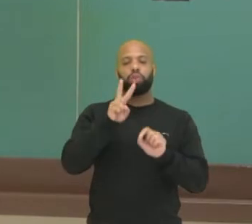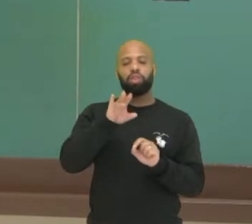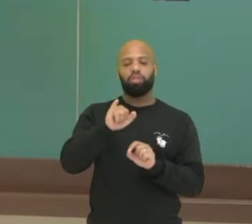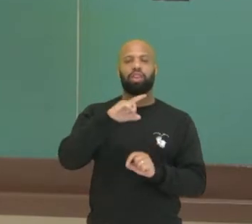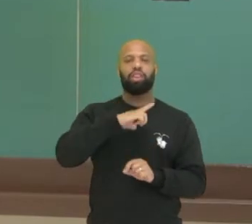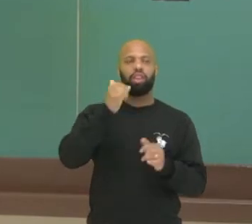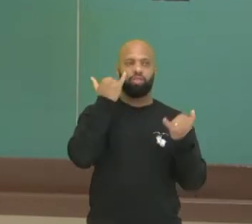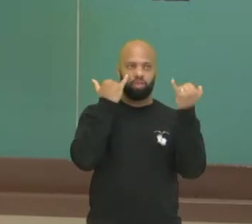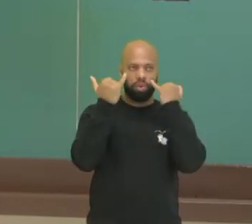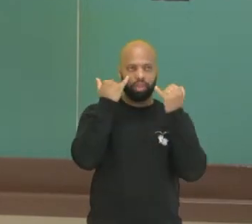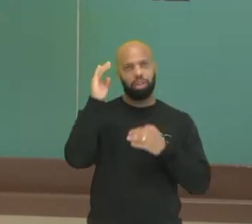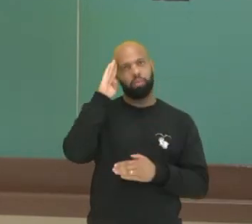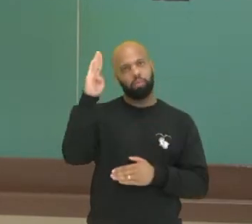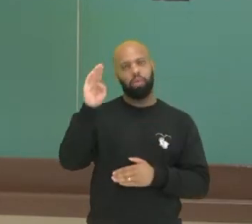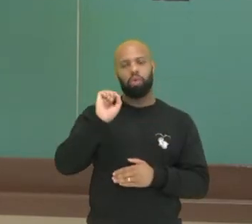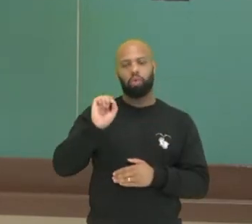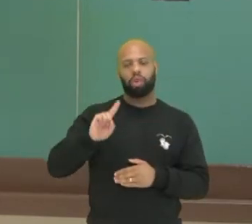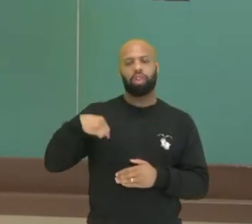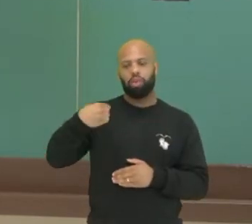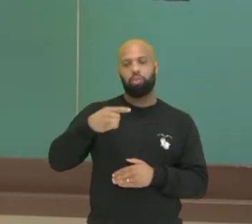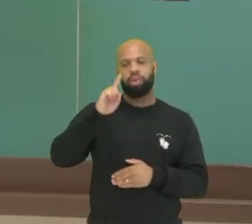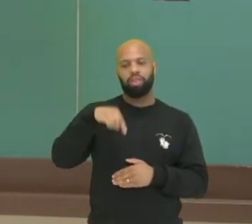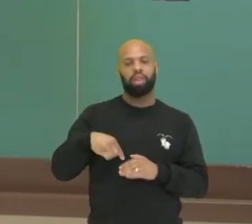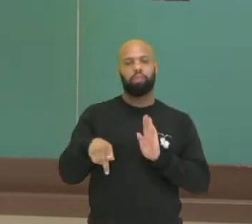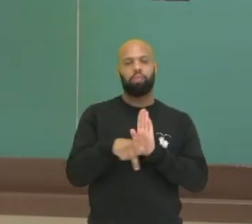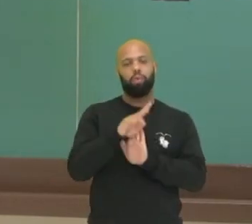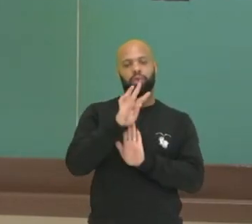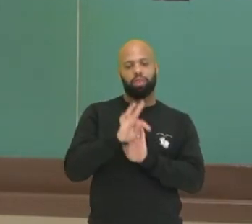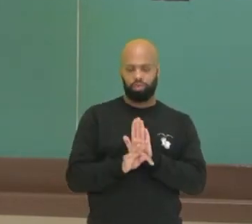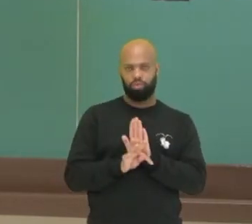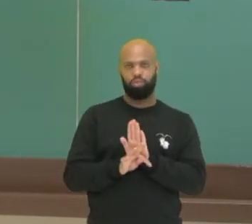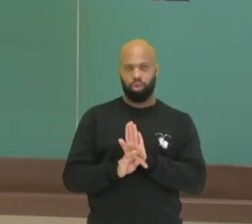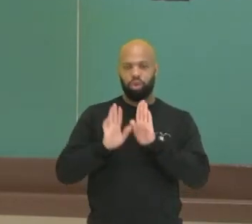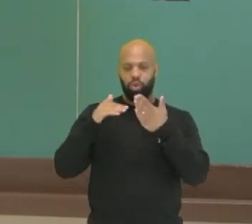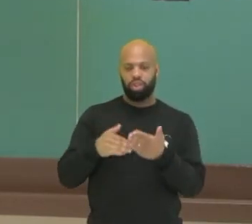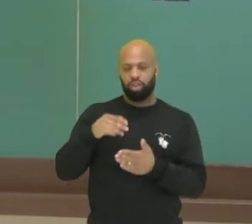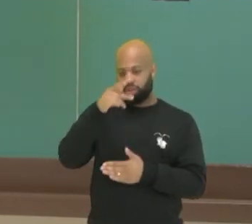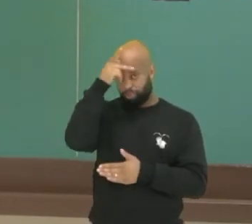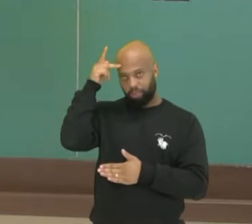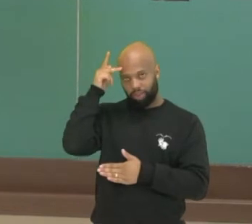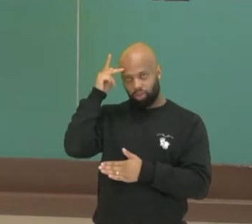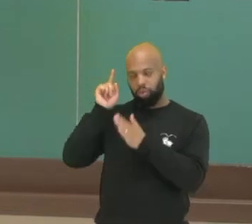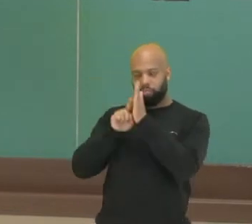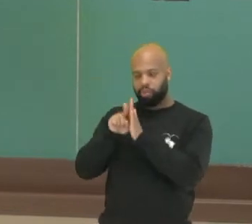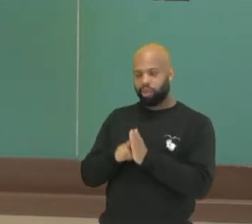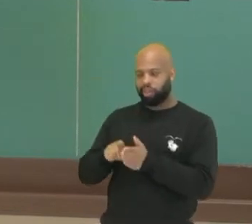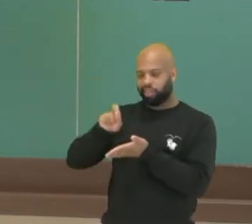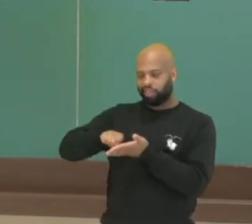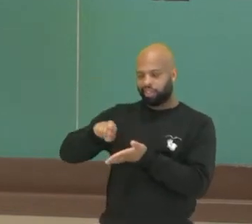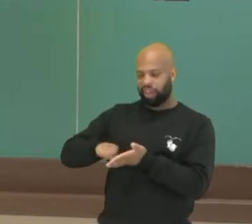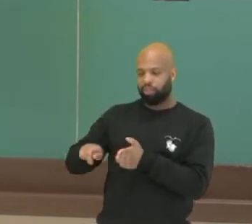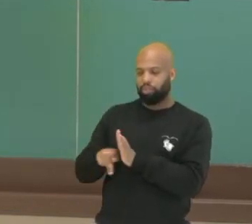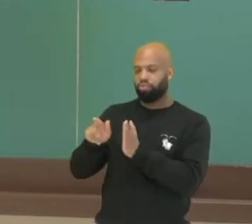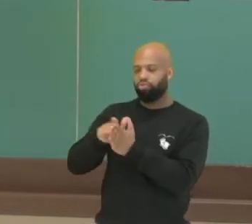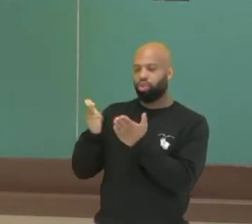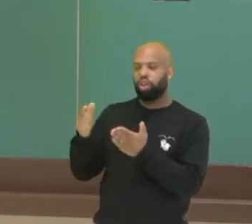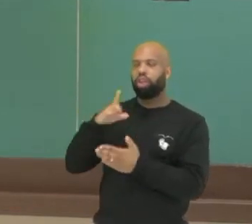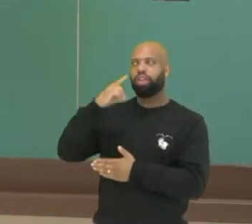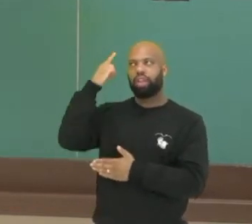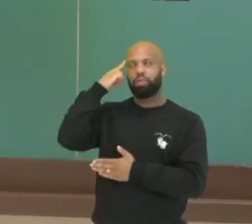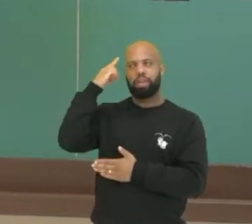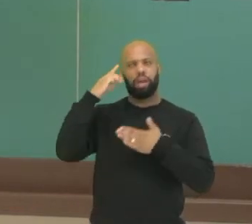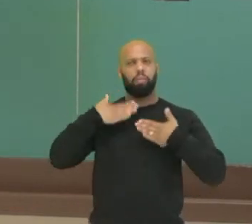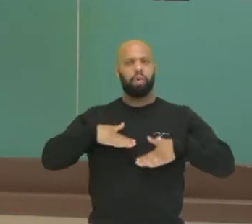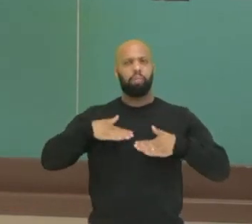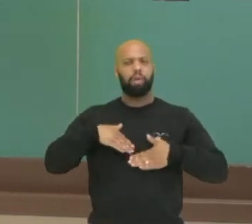informações principais do que vem o corpo da reportagem. Então, o jornalista, o pesquisador, ele tem que pensar cautelosamente